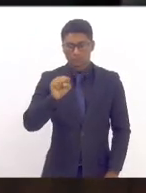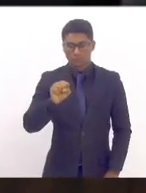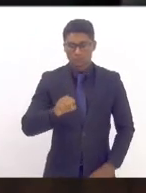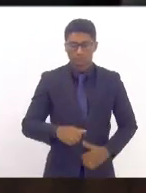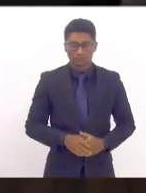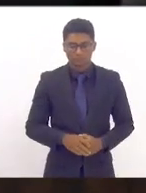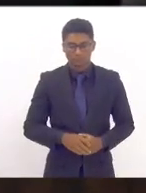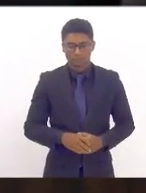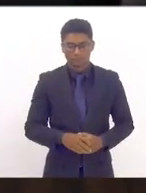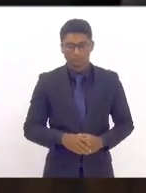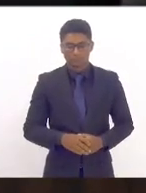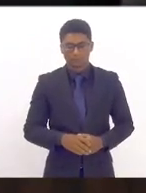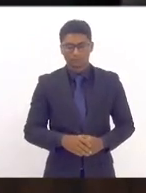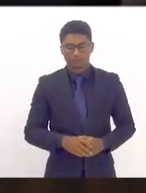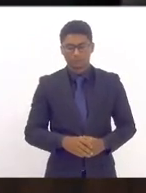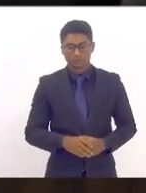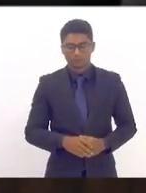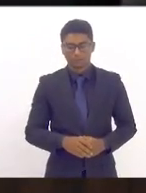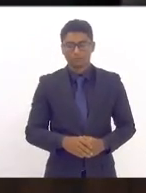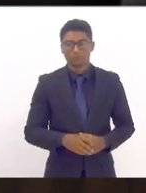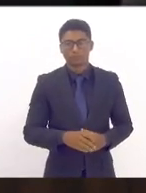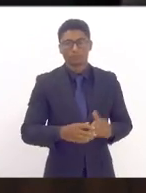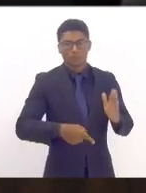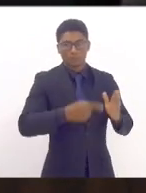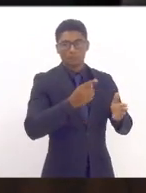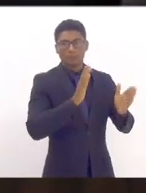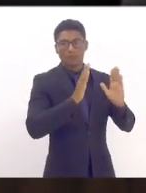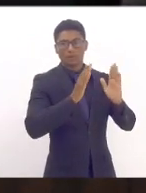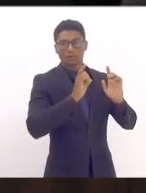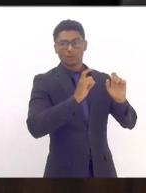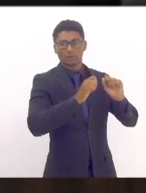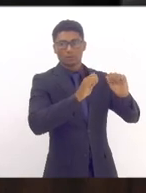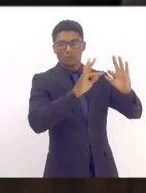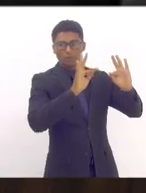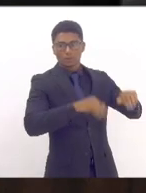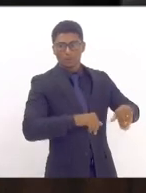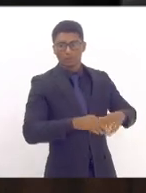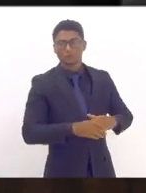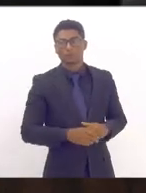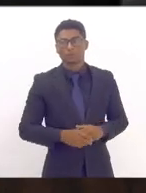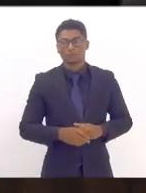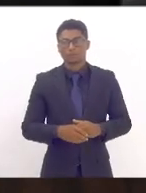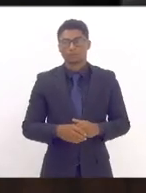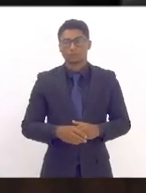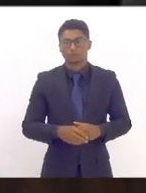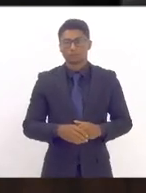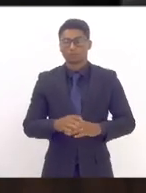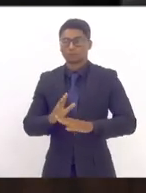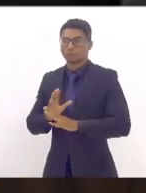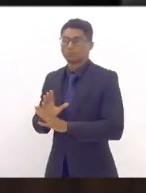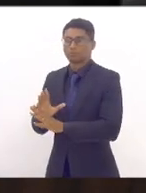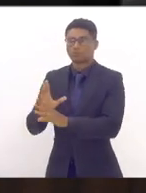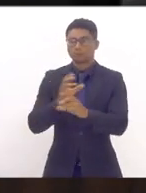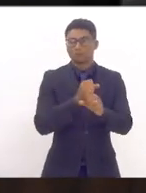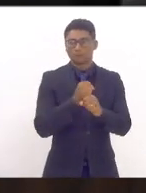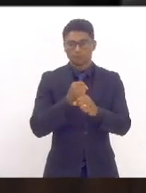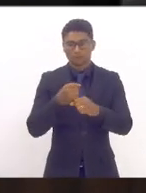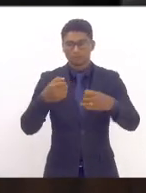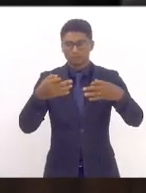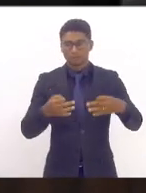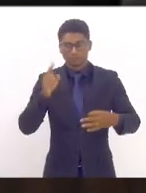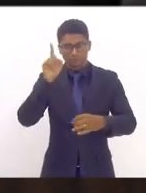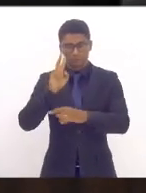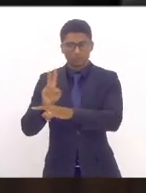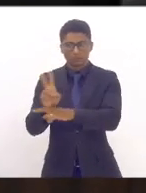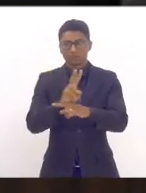de Freitas nada mais a tratar na primeira sessão extraordinária do dia mesmo está encerrada a no número legal e sobre a proteção de Deus